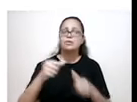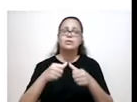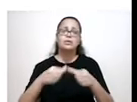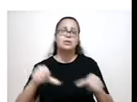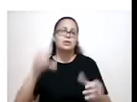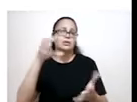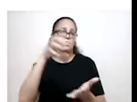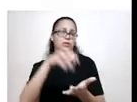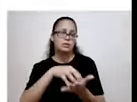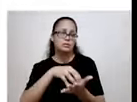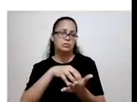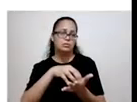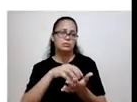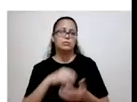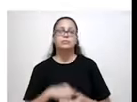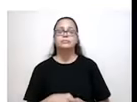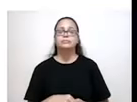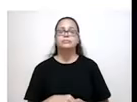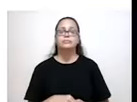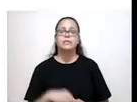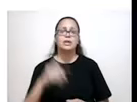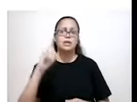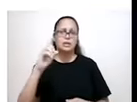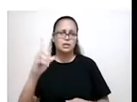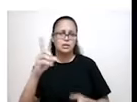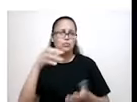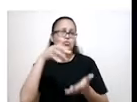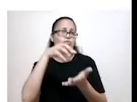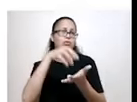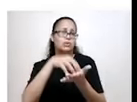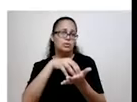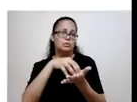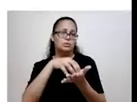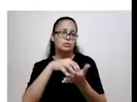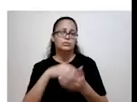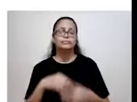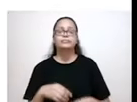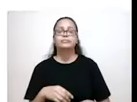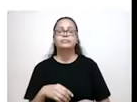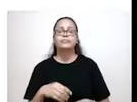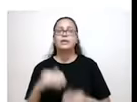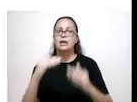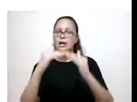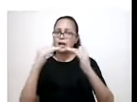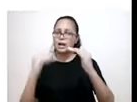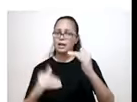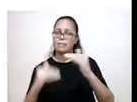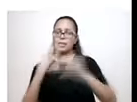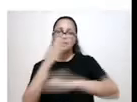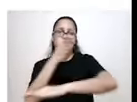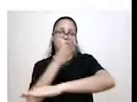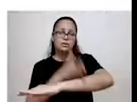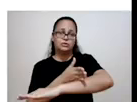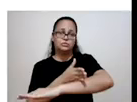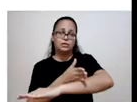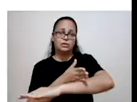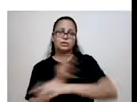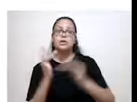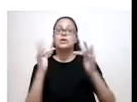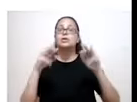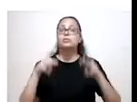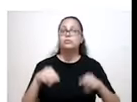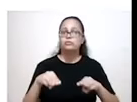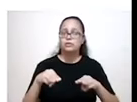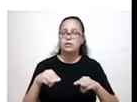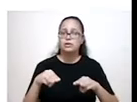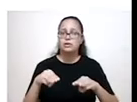palavra. Ok? Deus no centro. Já na Baixa Idade Média, no final da Baixa